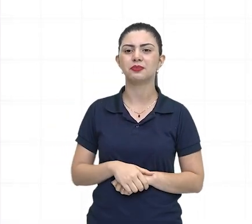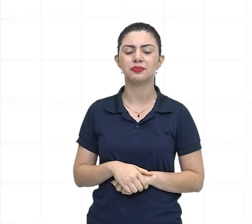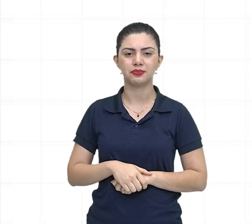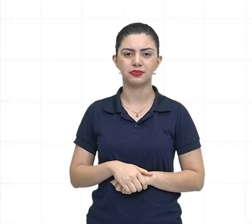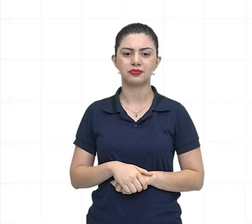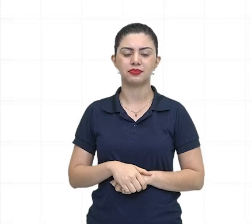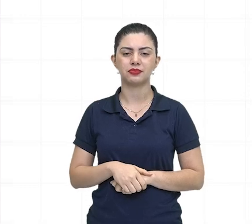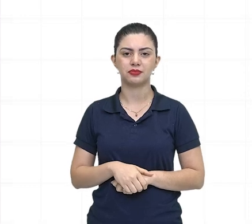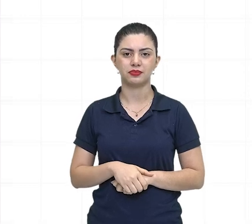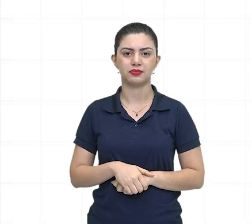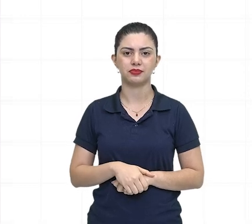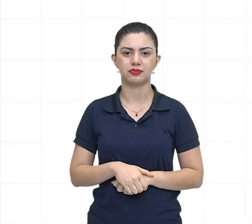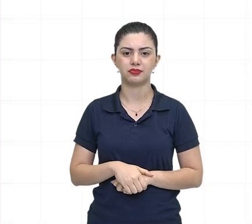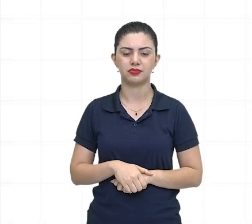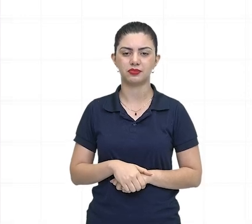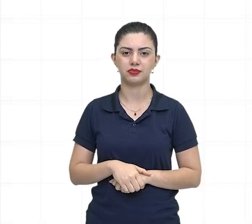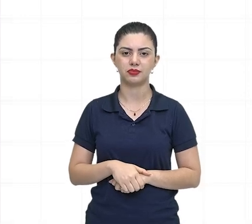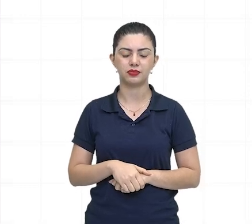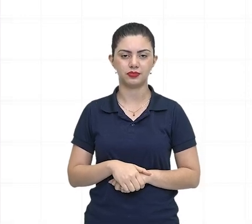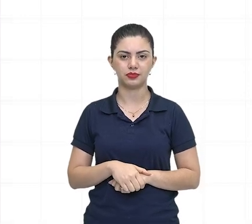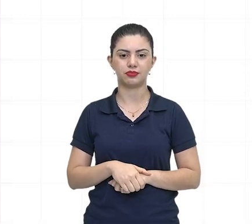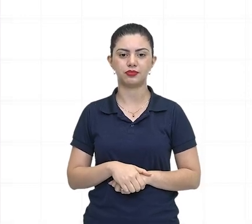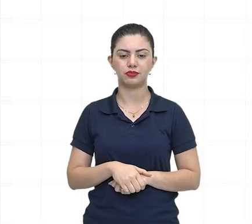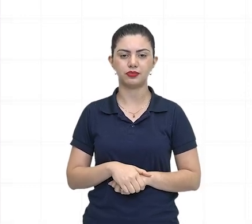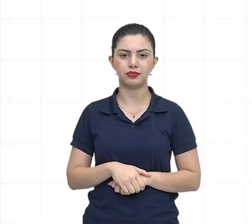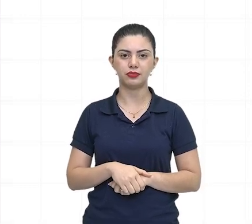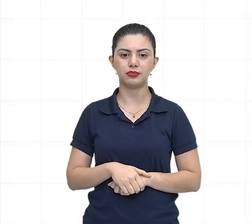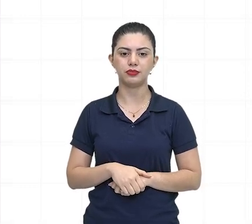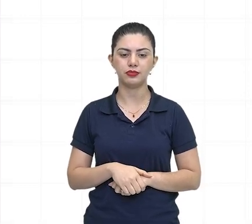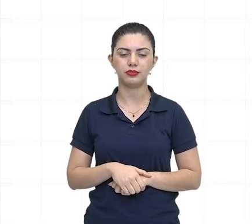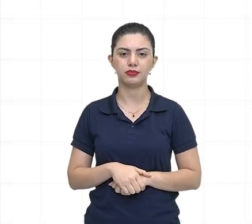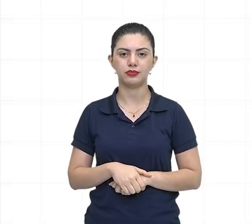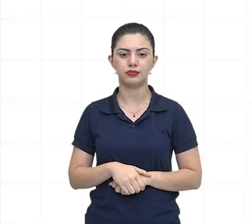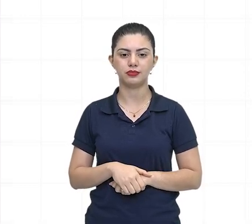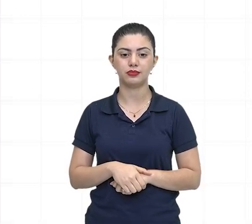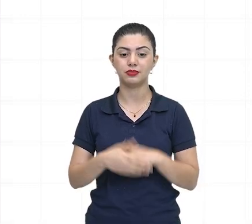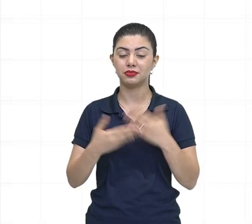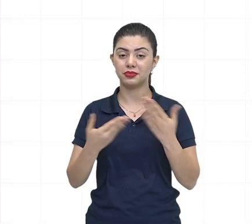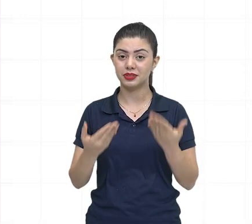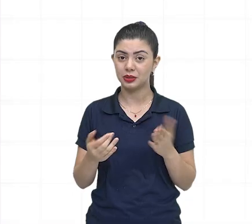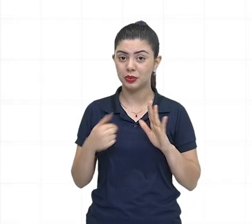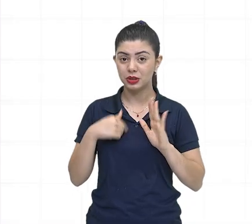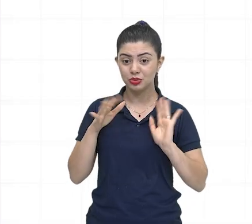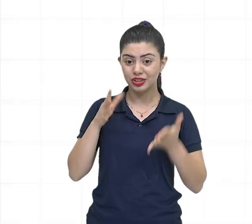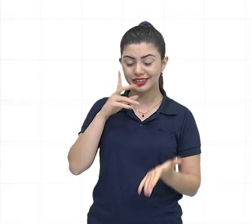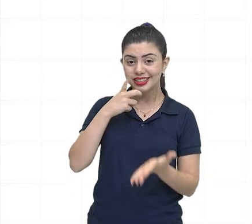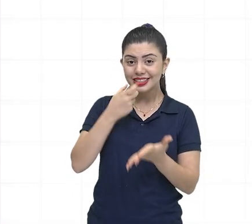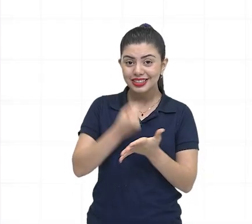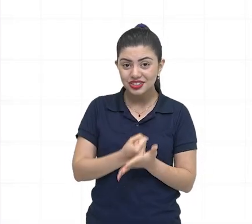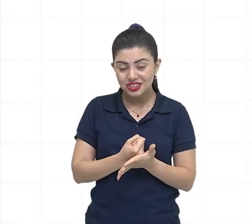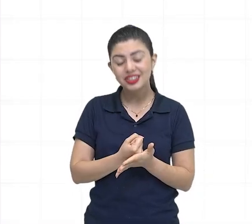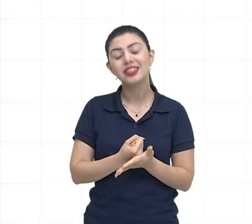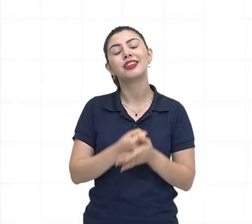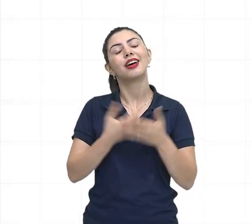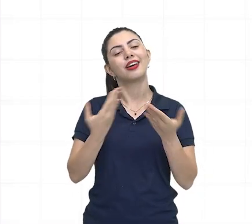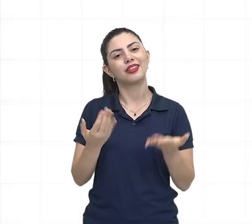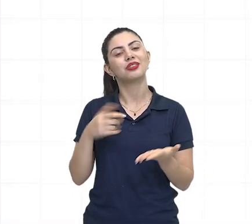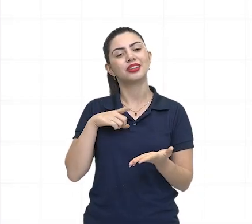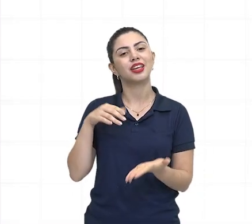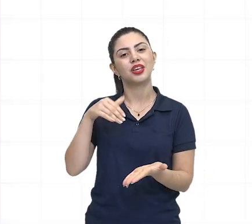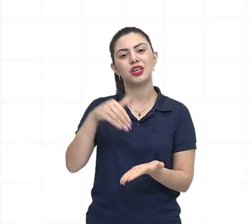teu guarda-chuva, ou a tua sombrinha, aquilo que você quiser dizer. E aí sim, depois da tomada de decisão,